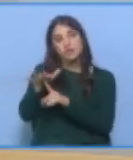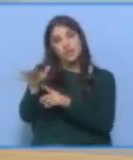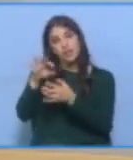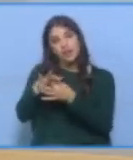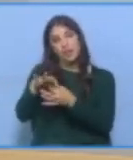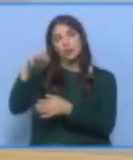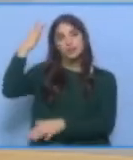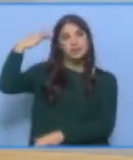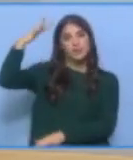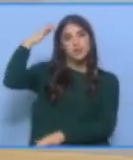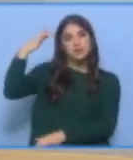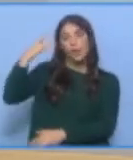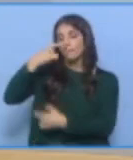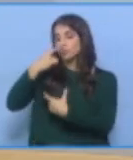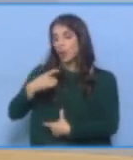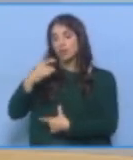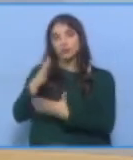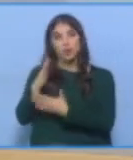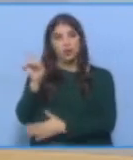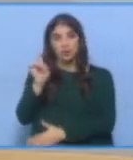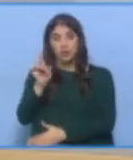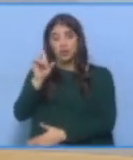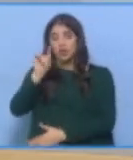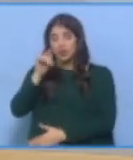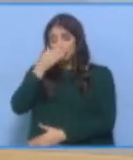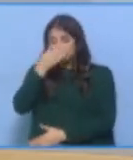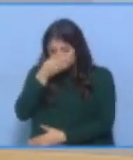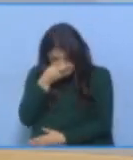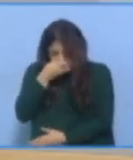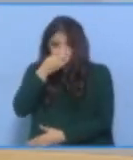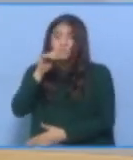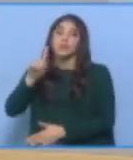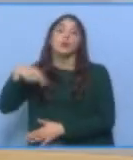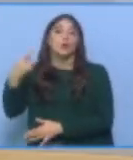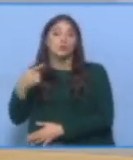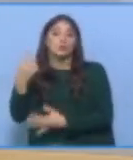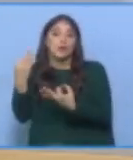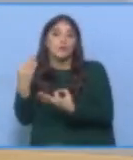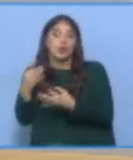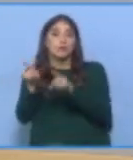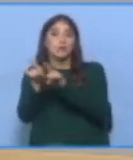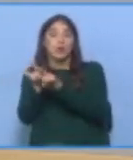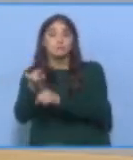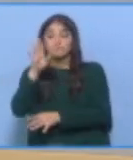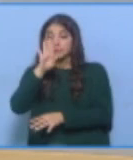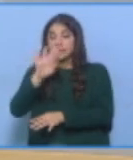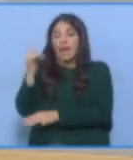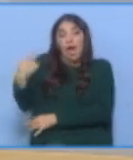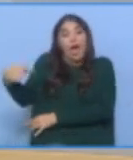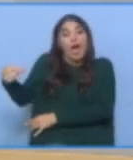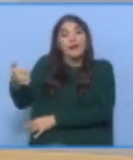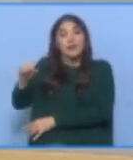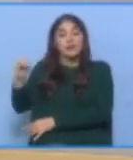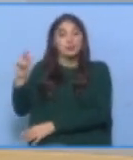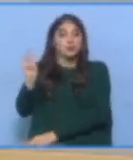santificação e não só pessoal, mas também da santificação dos outros. Ele que foi um grande evangelizador da internet, se há 500 anos fomos descobrir